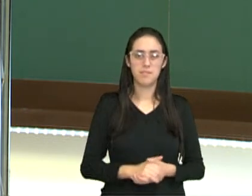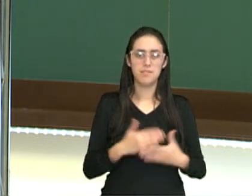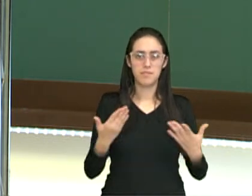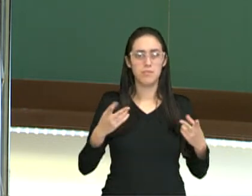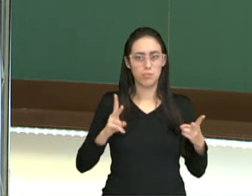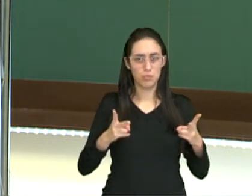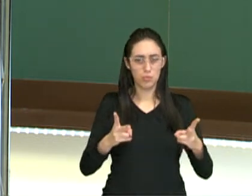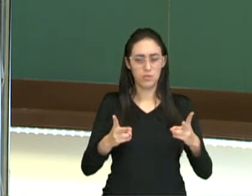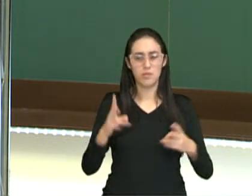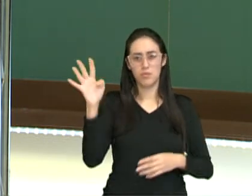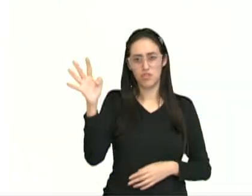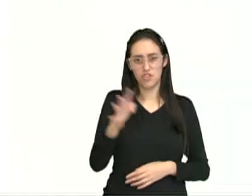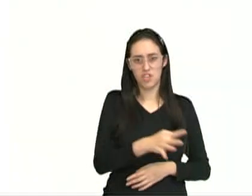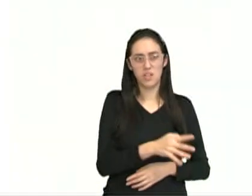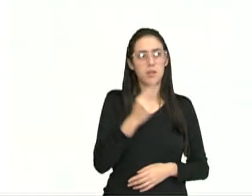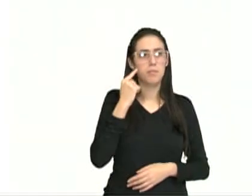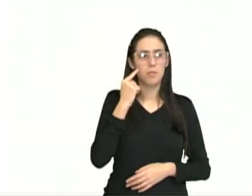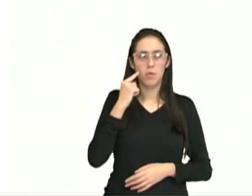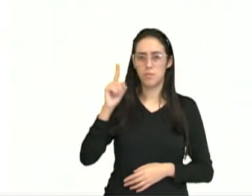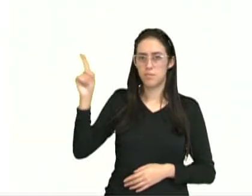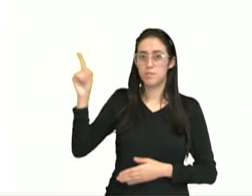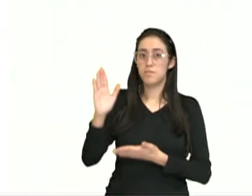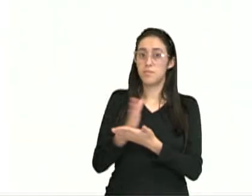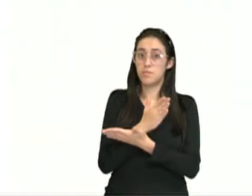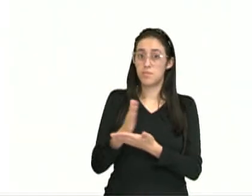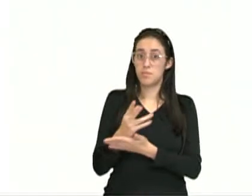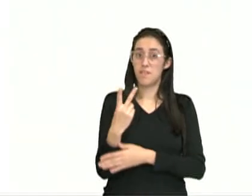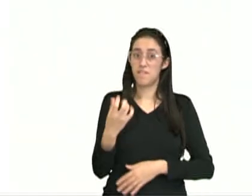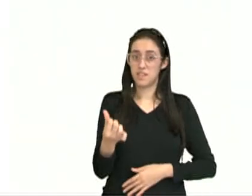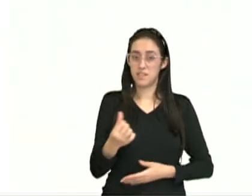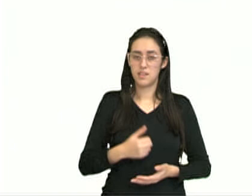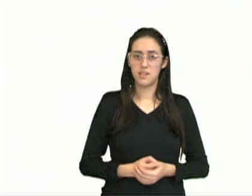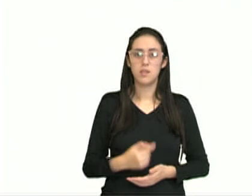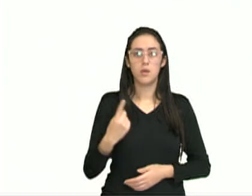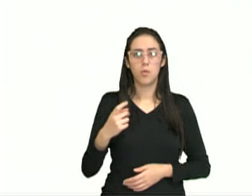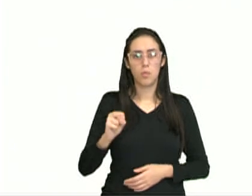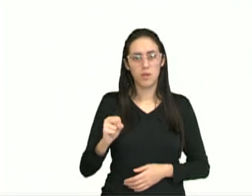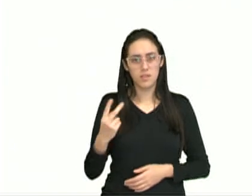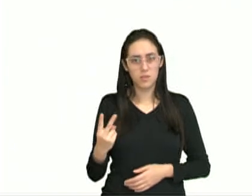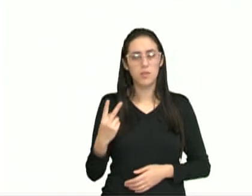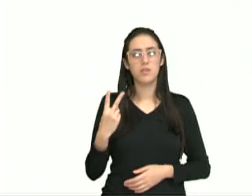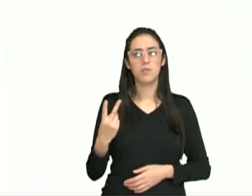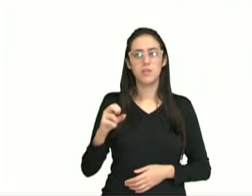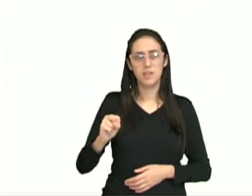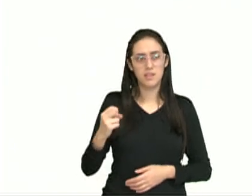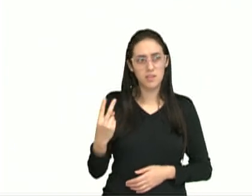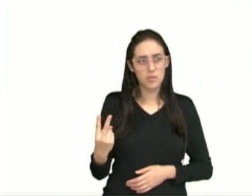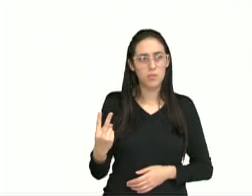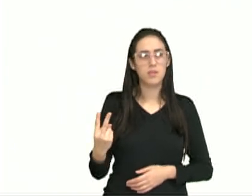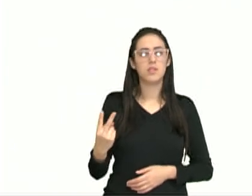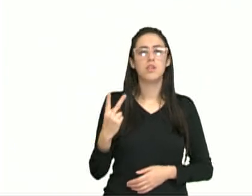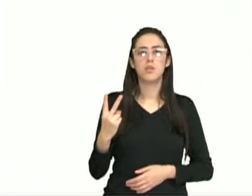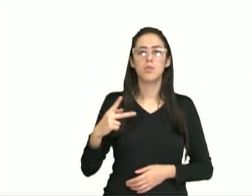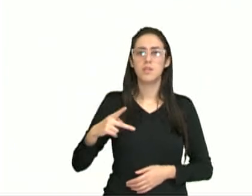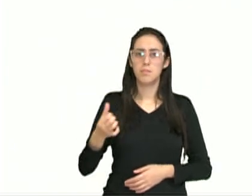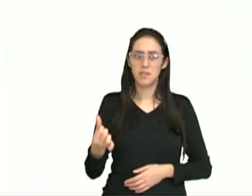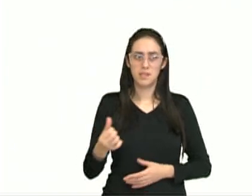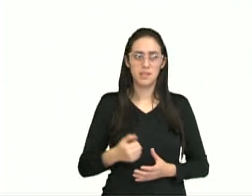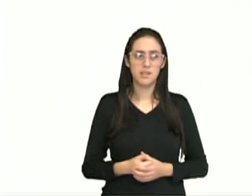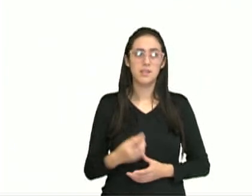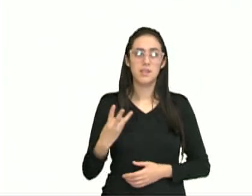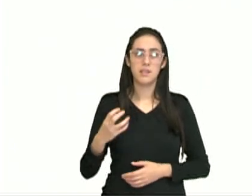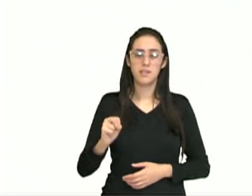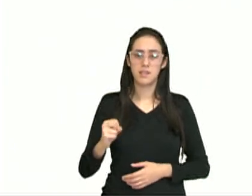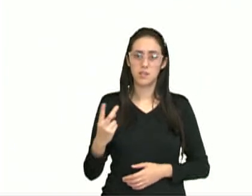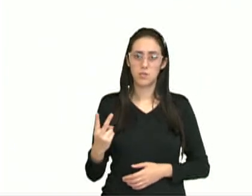nosso diagrama, nas diagonais, vamos distribuir os 26. 1s2, 2s2, 2p6.